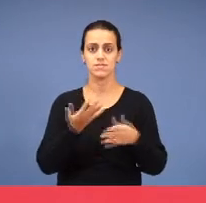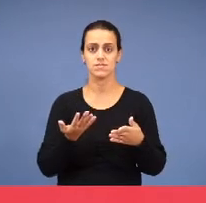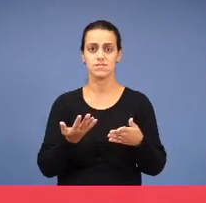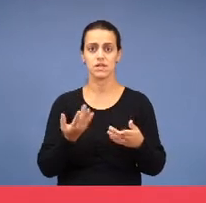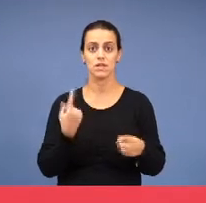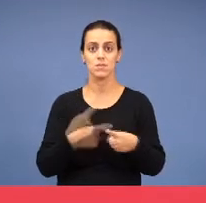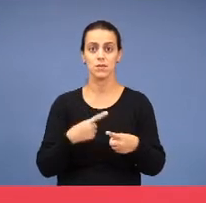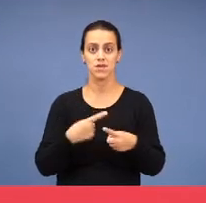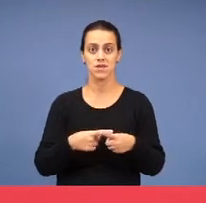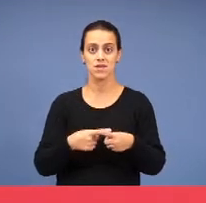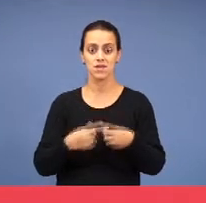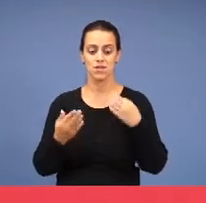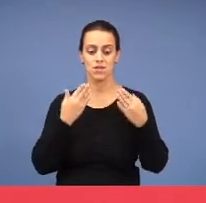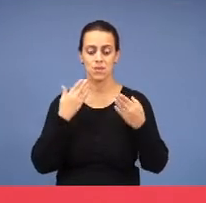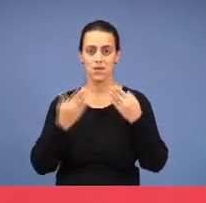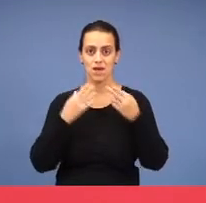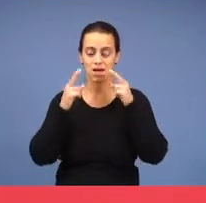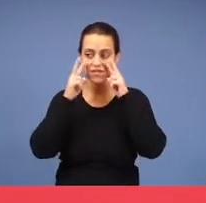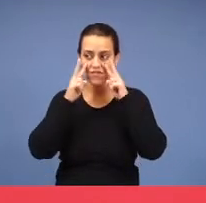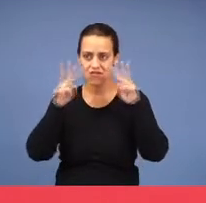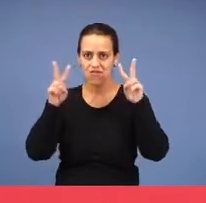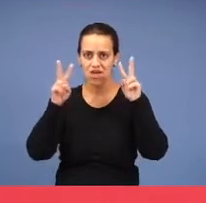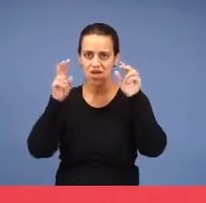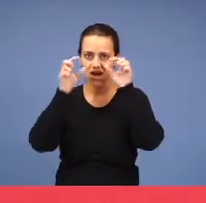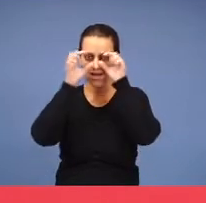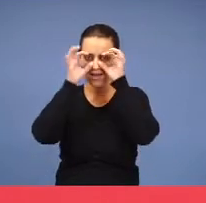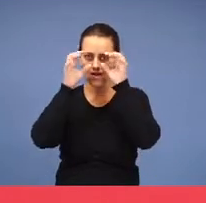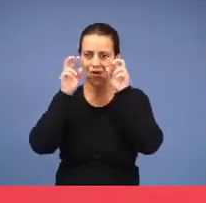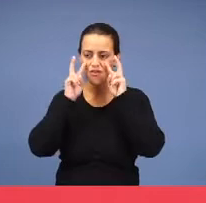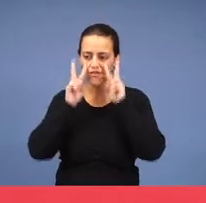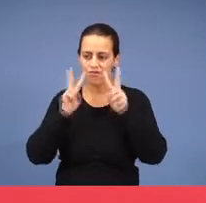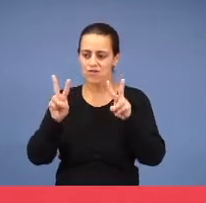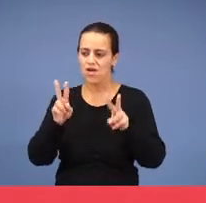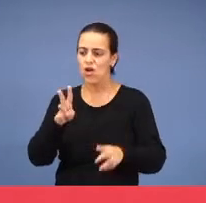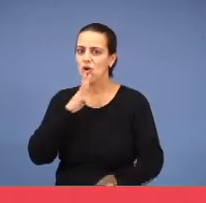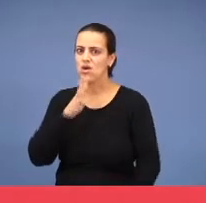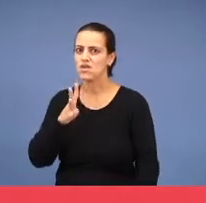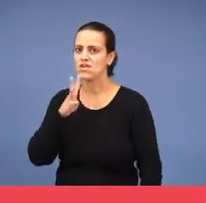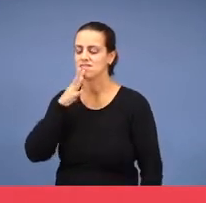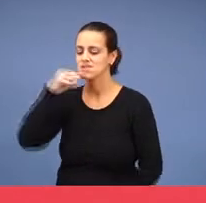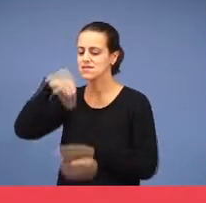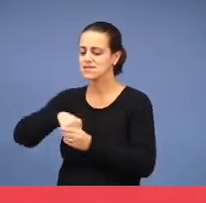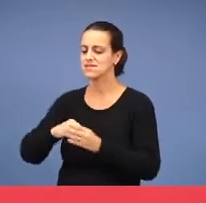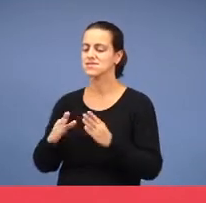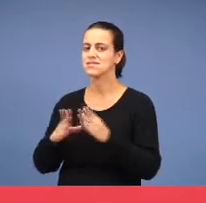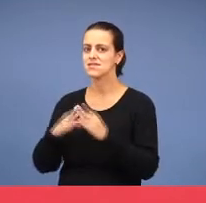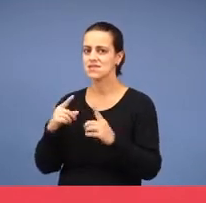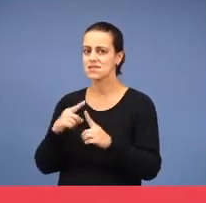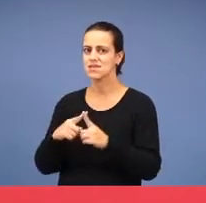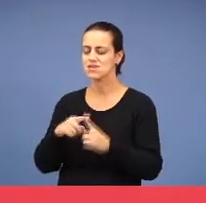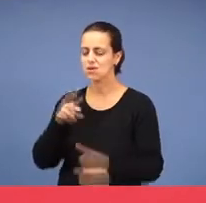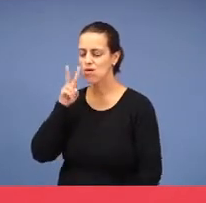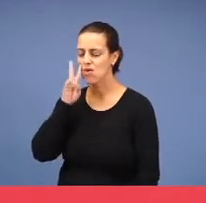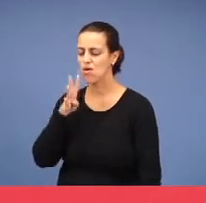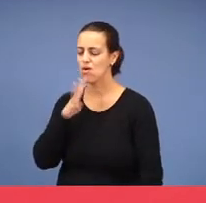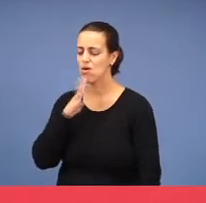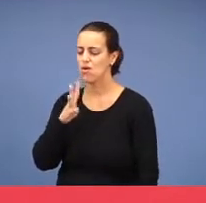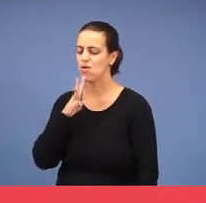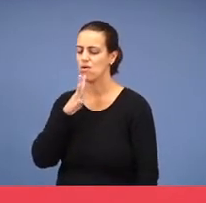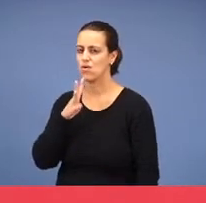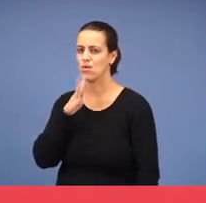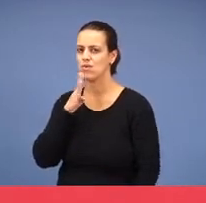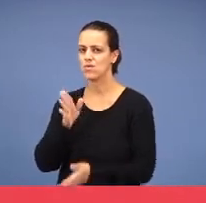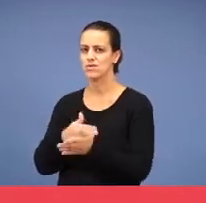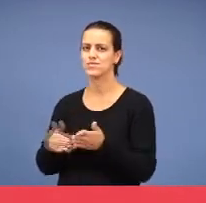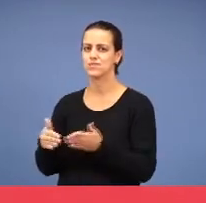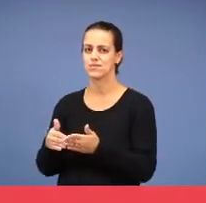ele conhecia o que estava se passando dentro da vida da igreja. Isso diz o Filho de Deus. Isso diz Jesus, o Filho de